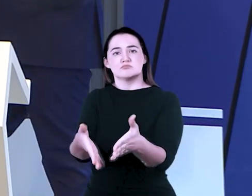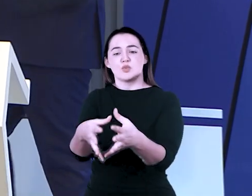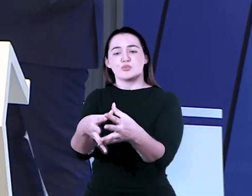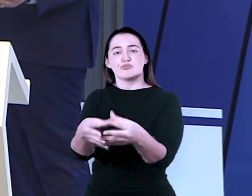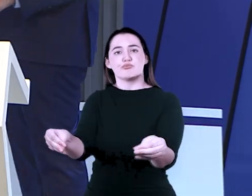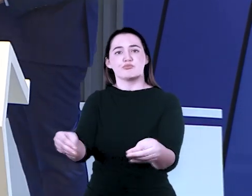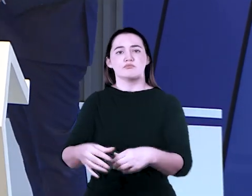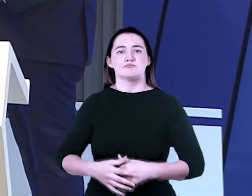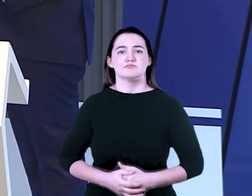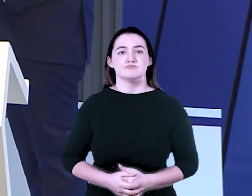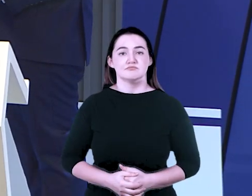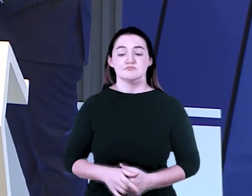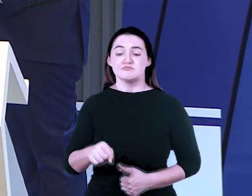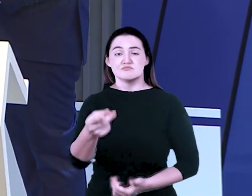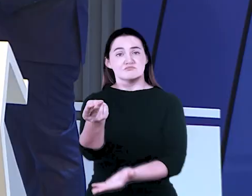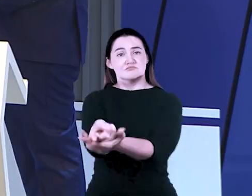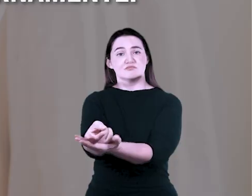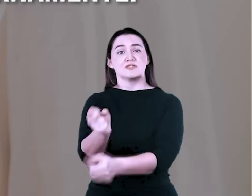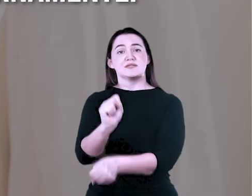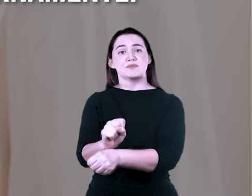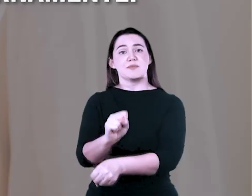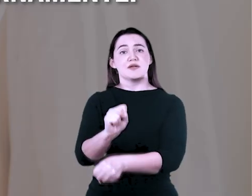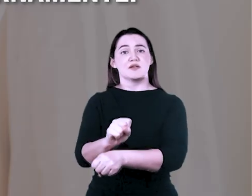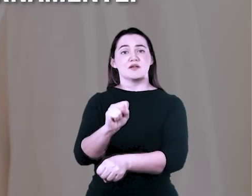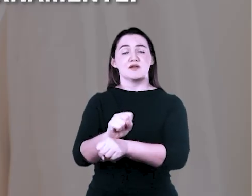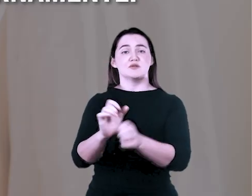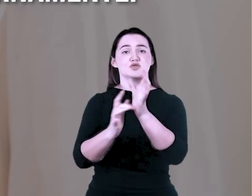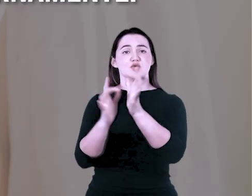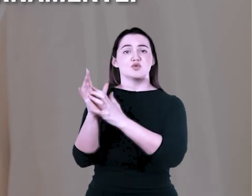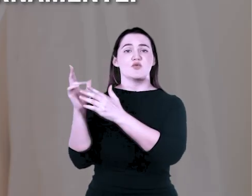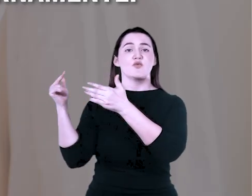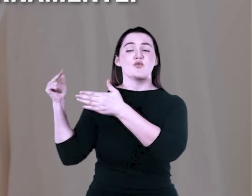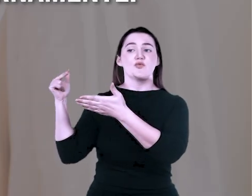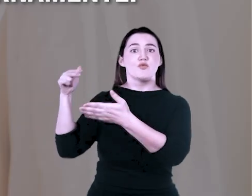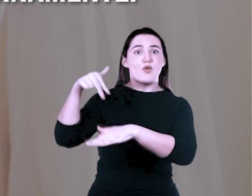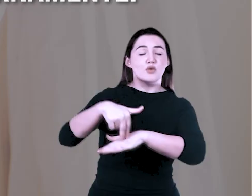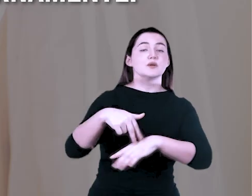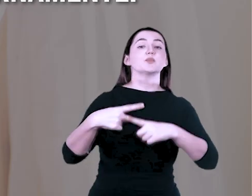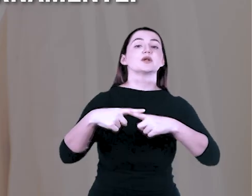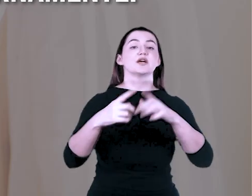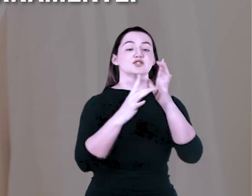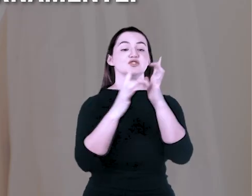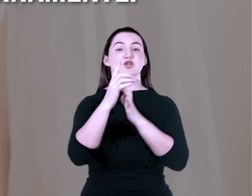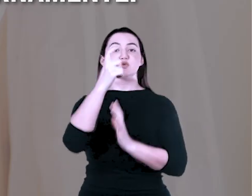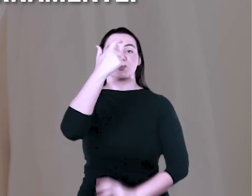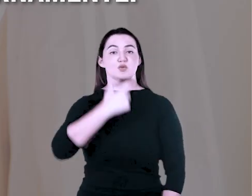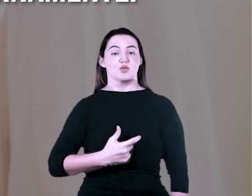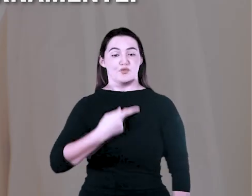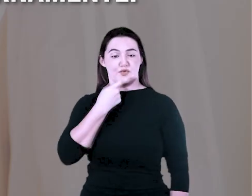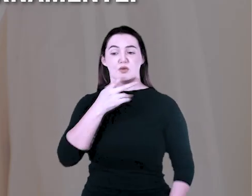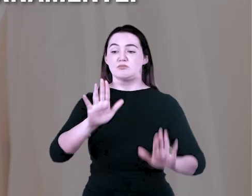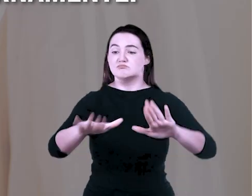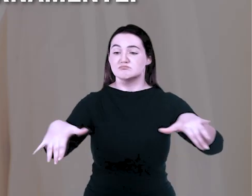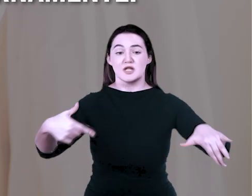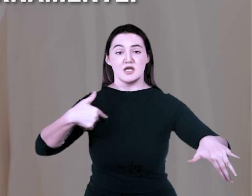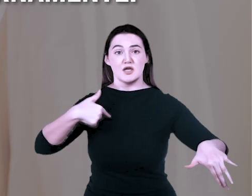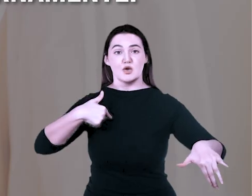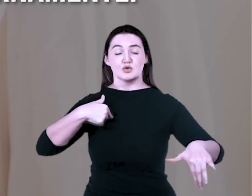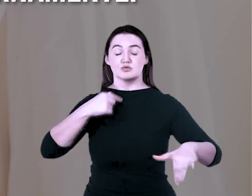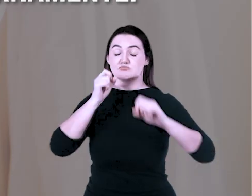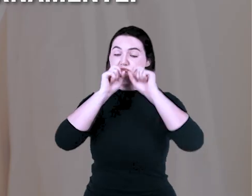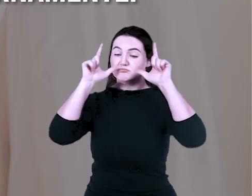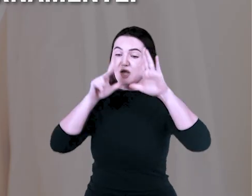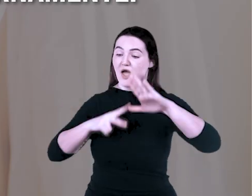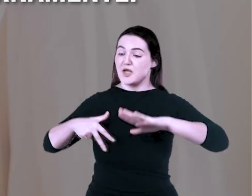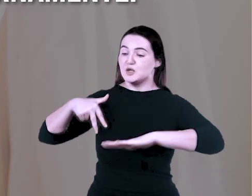Jesus. Porque Cristo disse, eu sou a ressurreição e a vida. Quem crê em mim, ainda